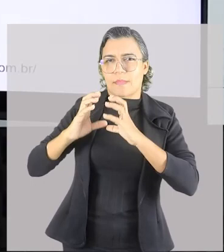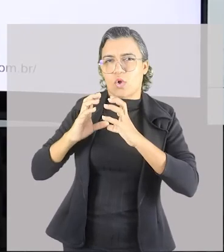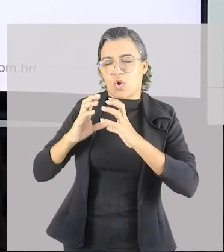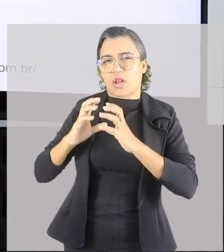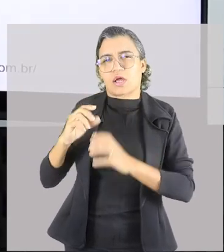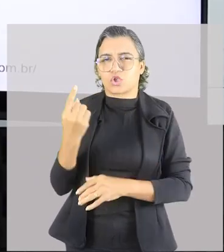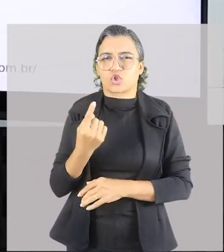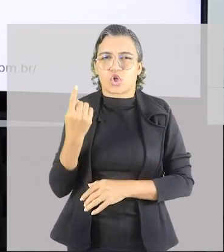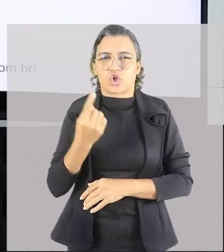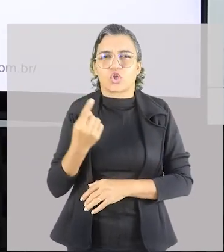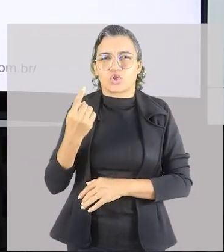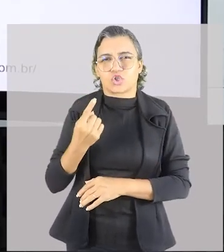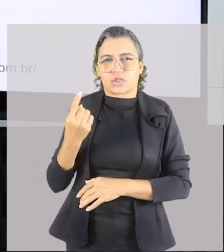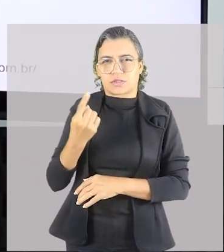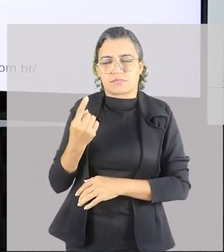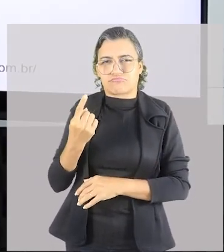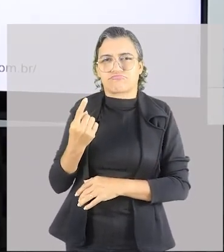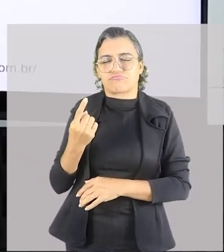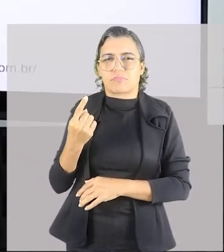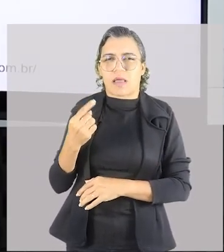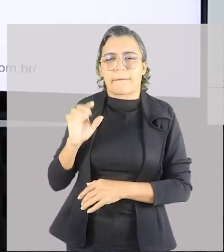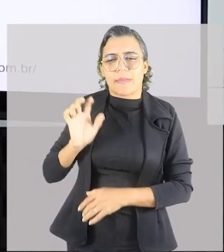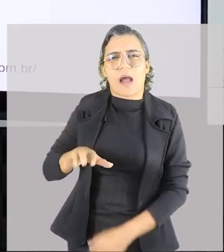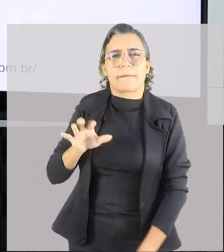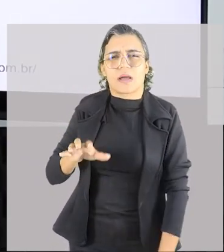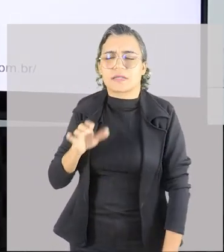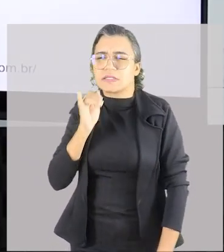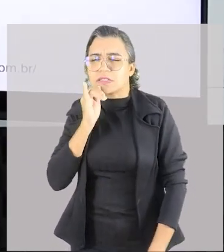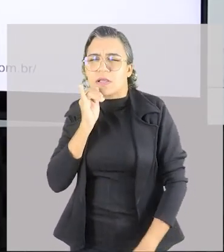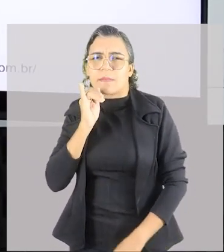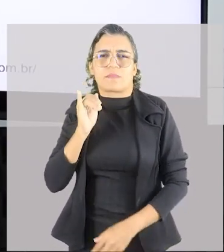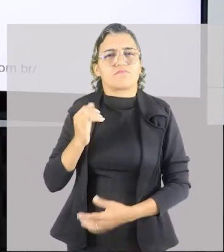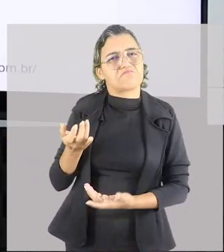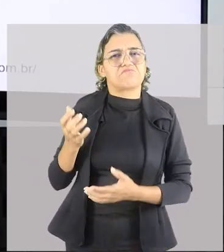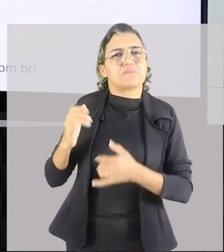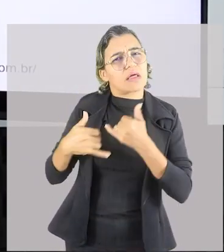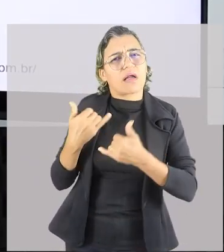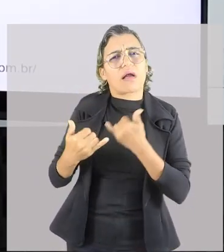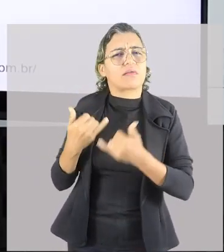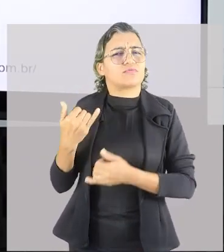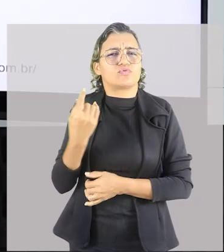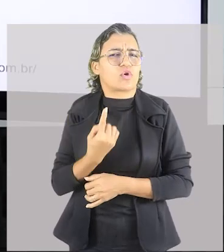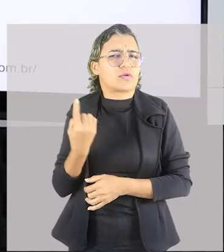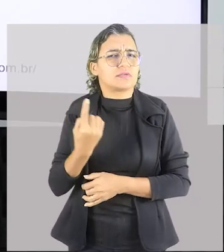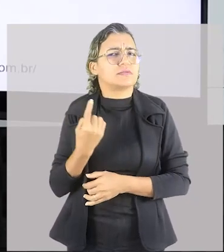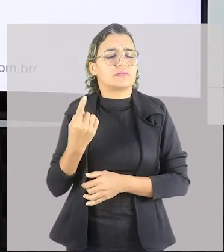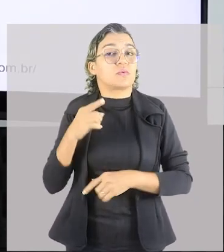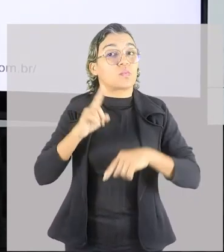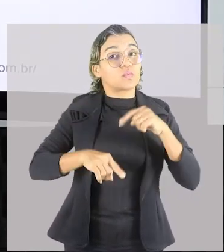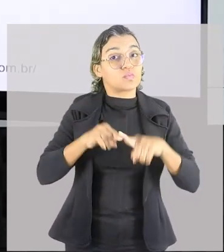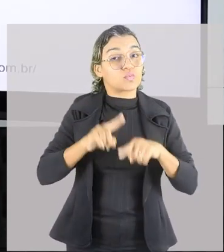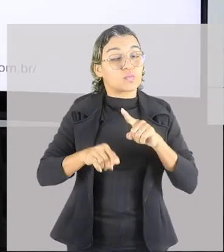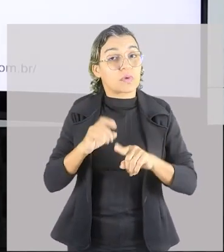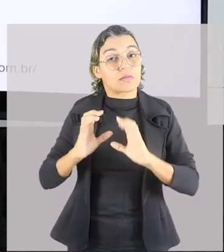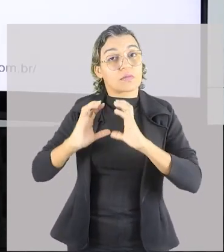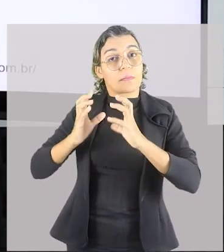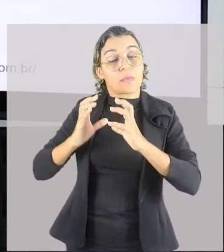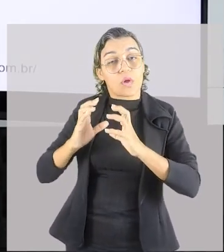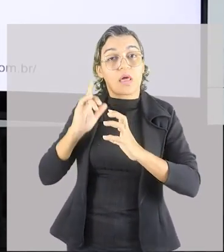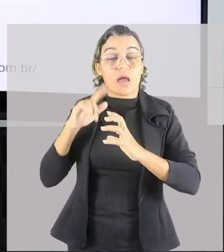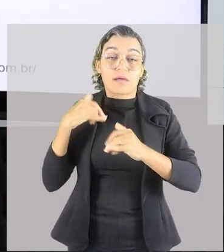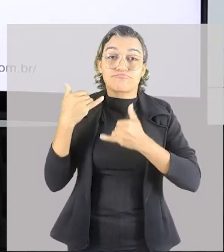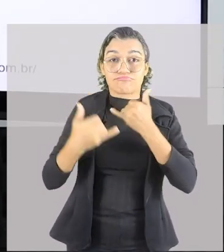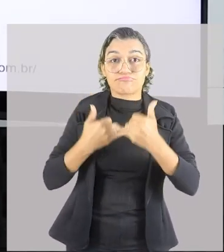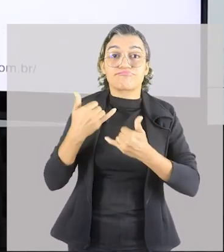fazendo embaixadinha, ele está brincando, tá? Ele está ali em uma brincadeira, onde o instrumento daquela brincadeira, o